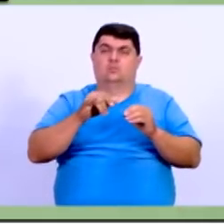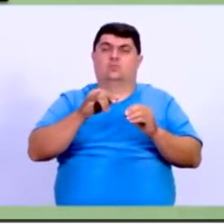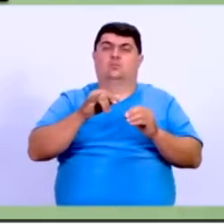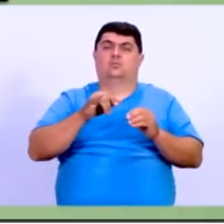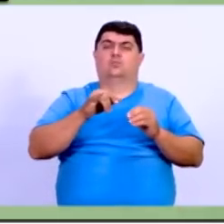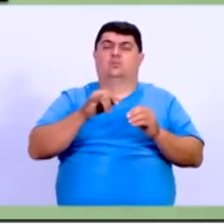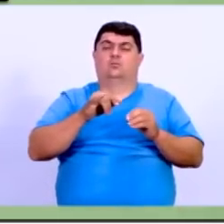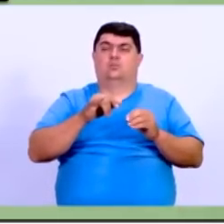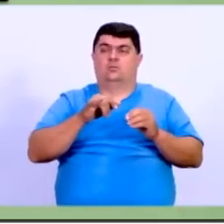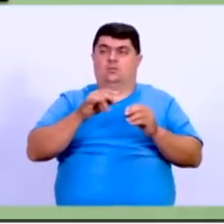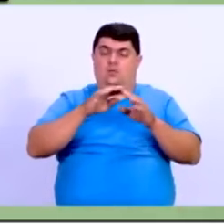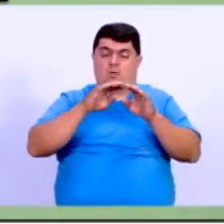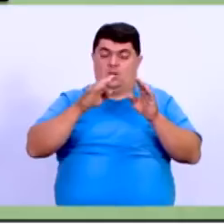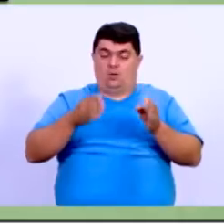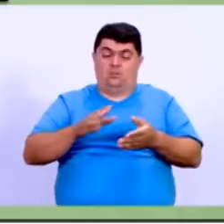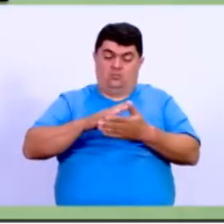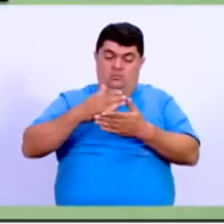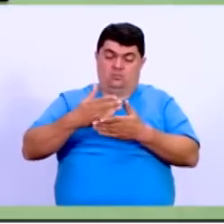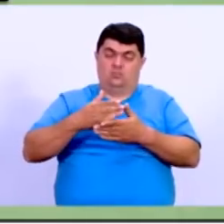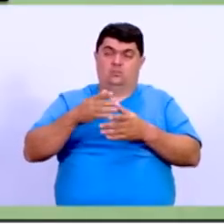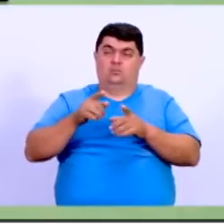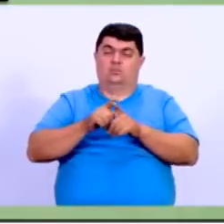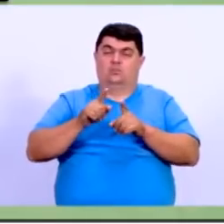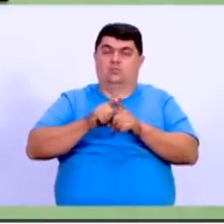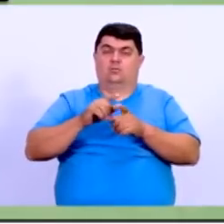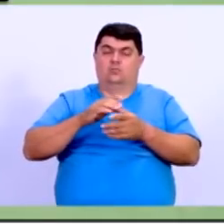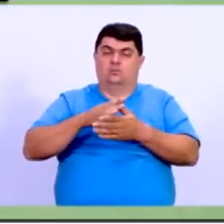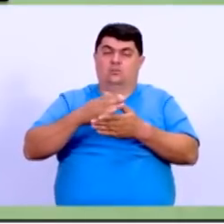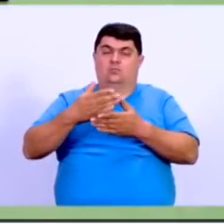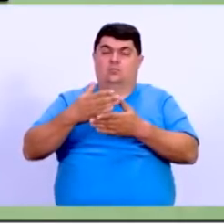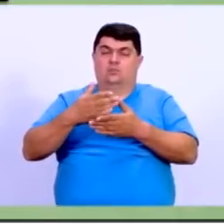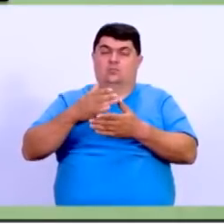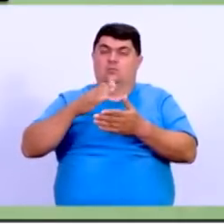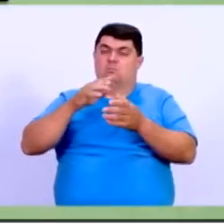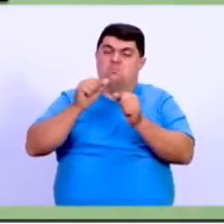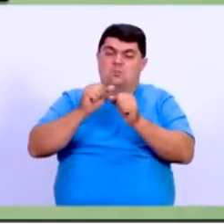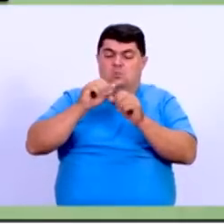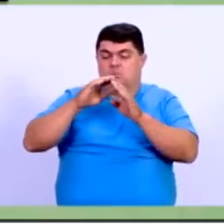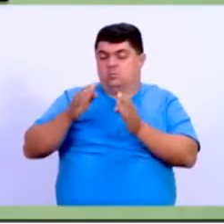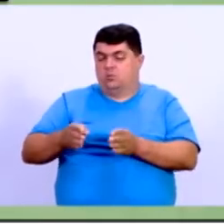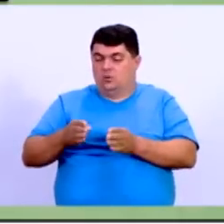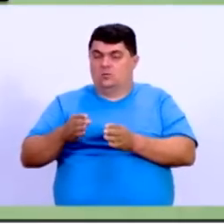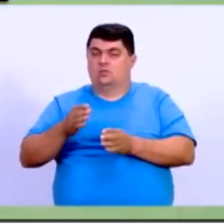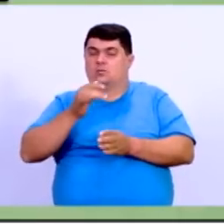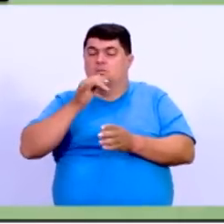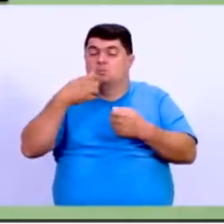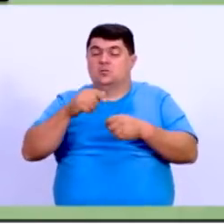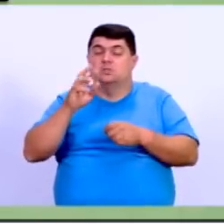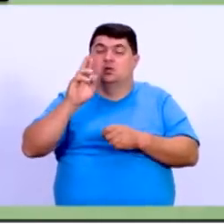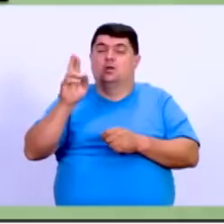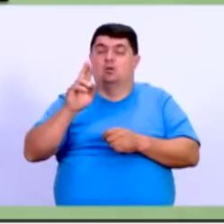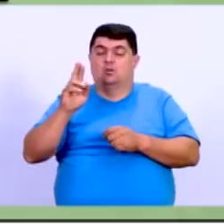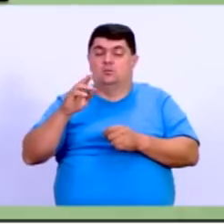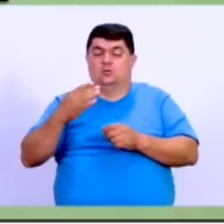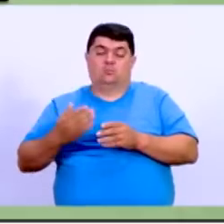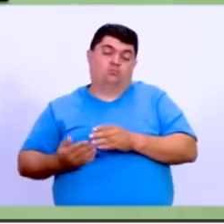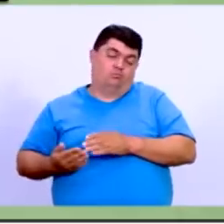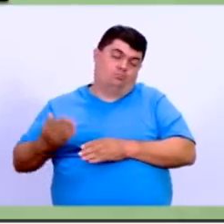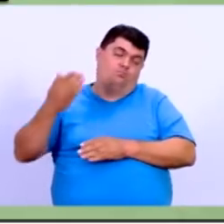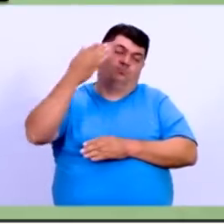essas máquinas aqui, ó, são desktops ou clientes. Vão precisar de quem? Vão precisar